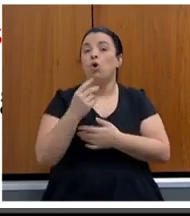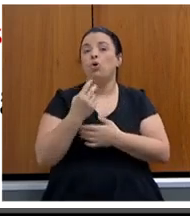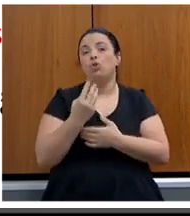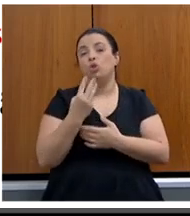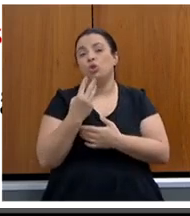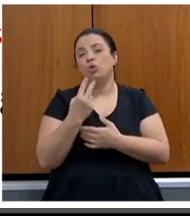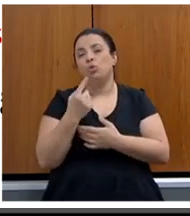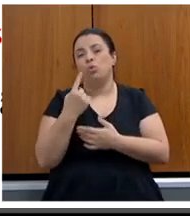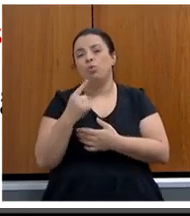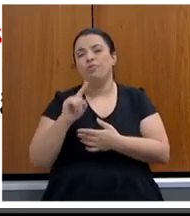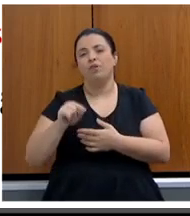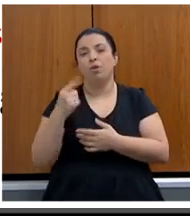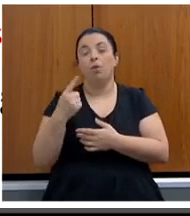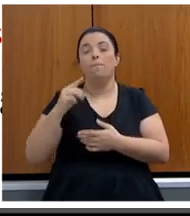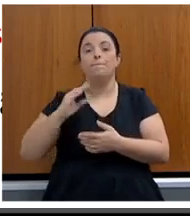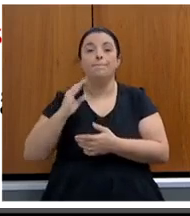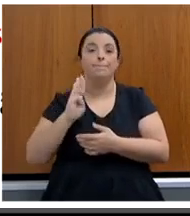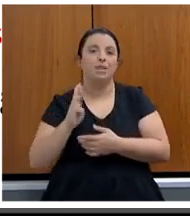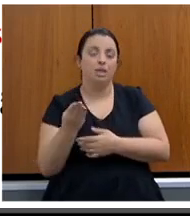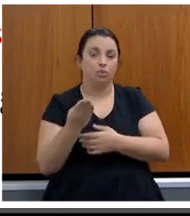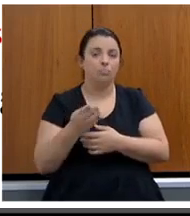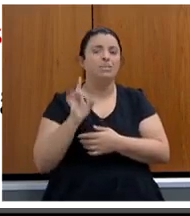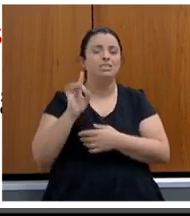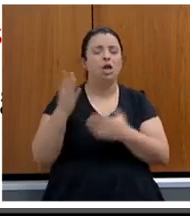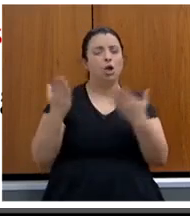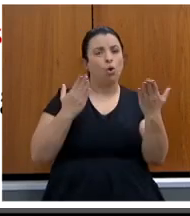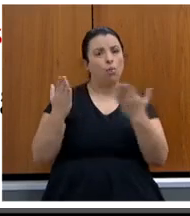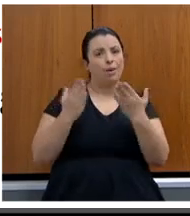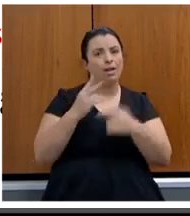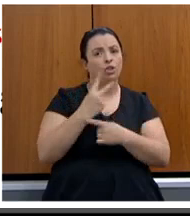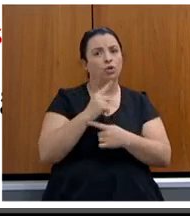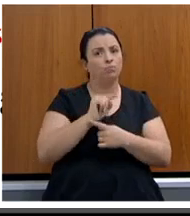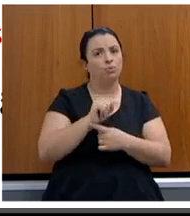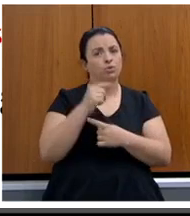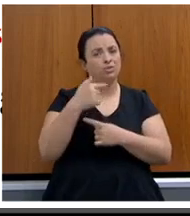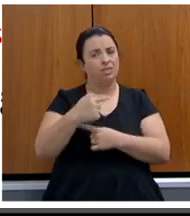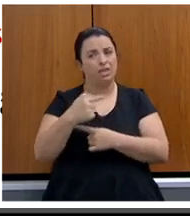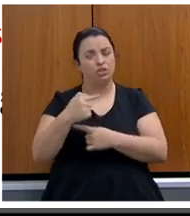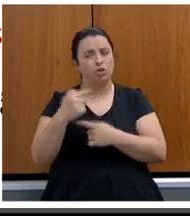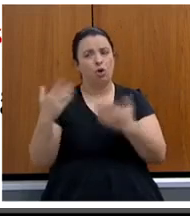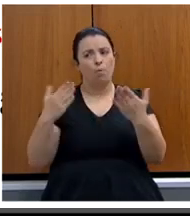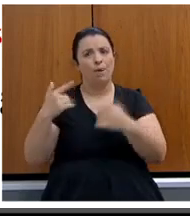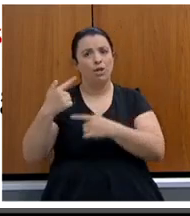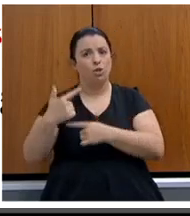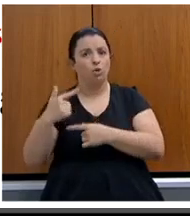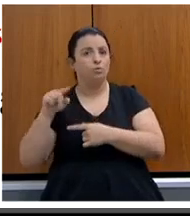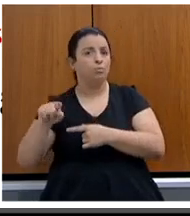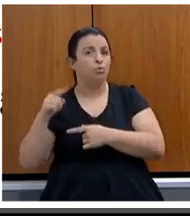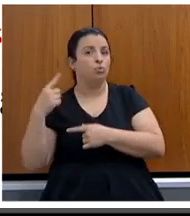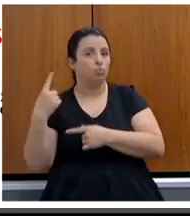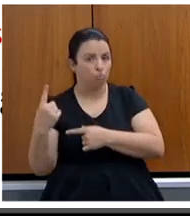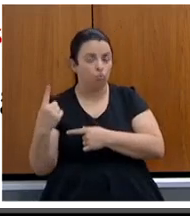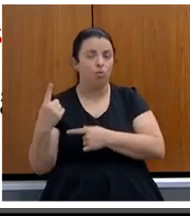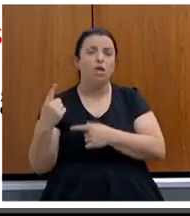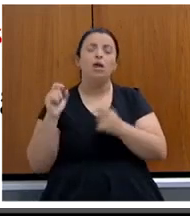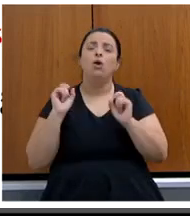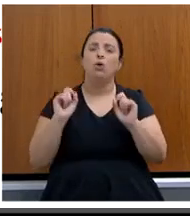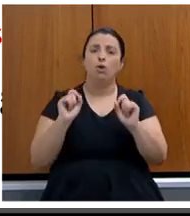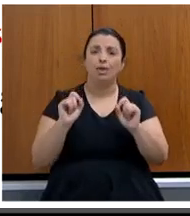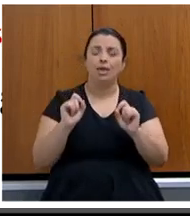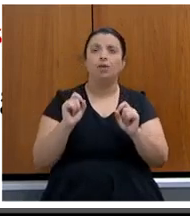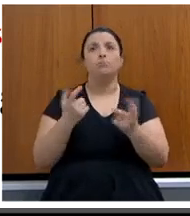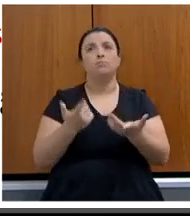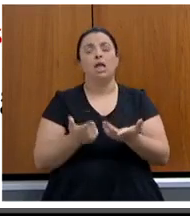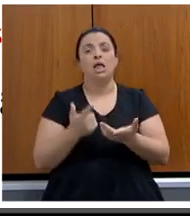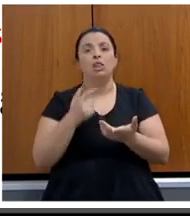tomarmos 2.7 para 2.1 em cada ano a nossa avaliação era de que questões como